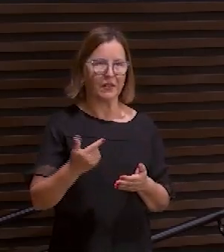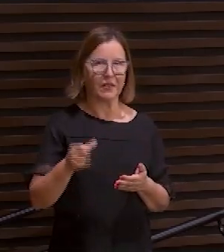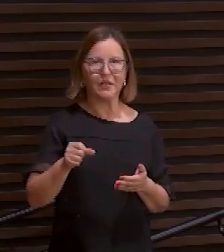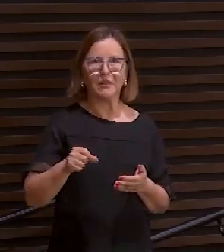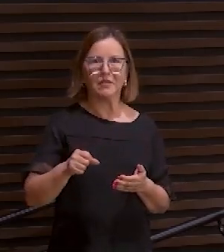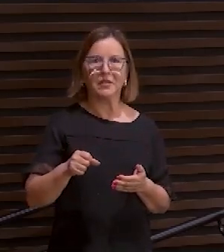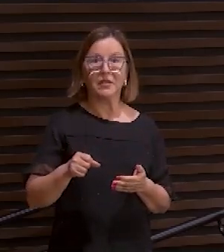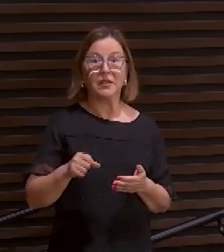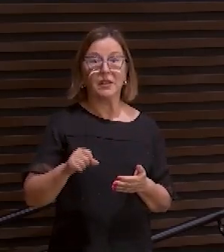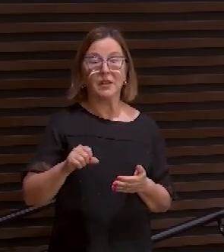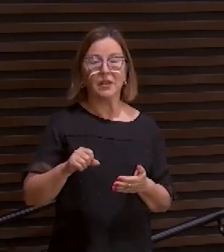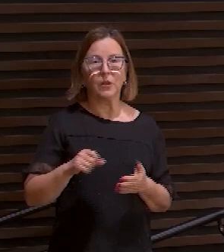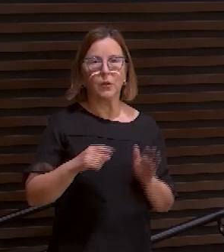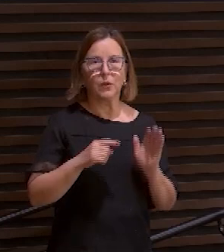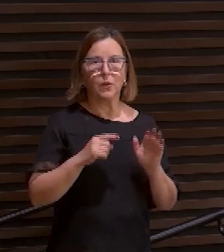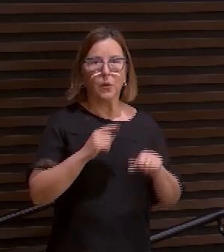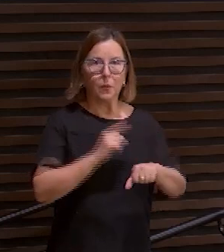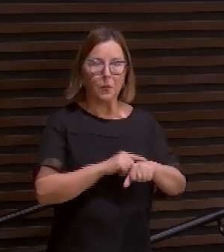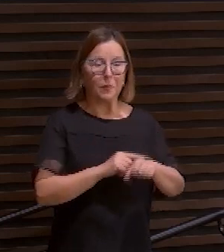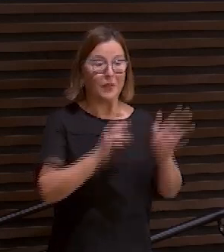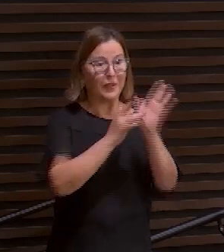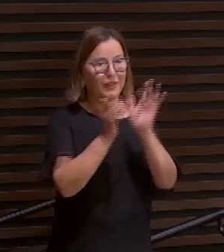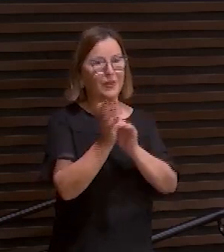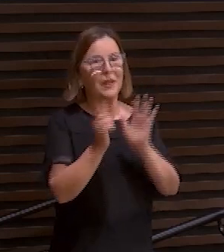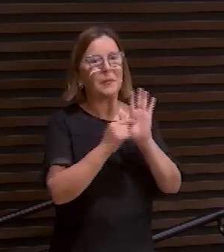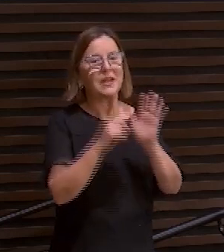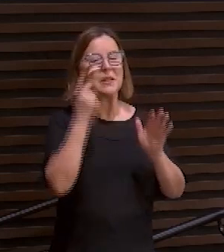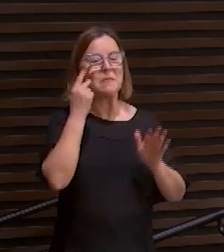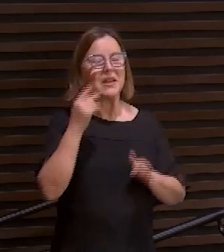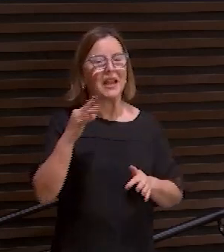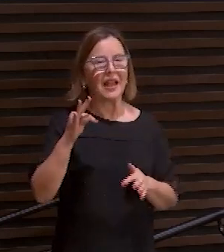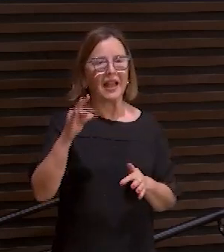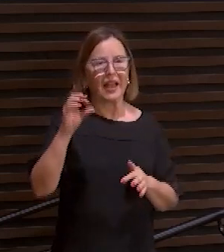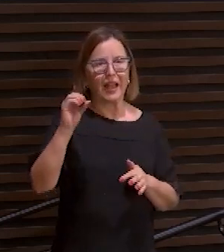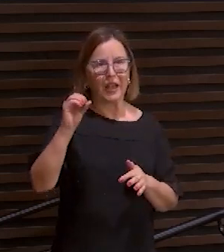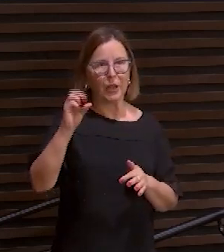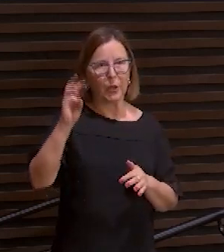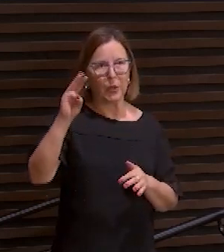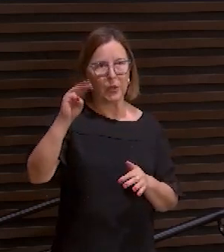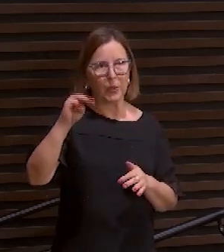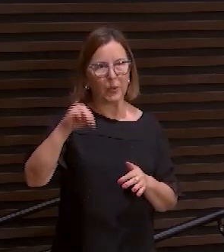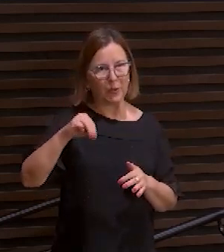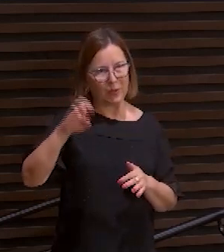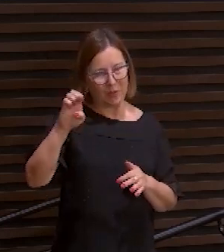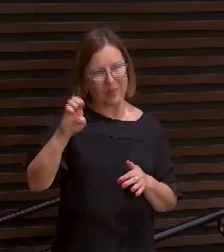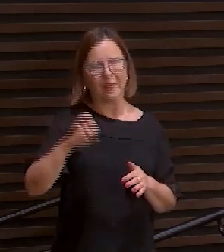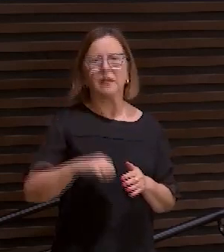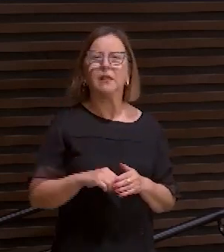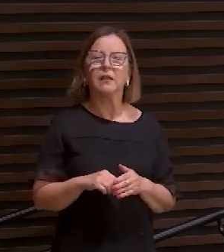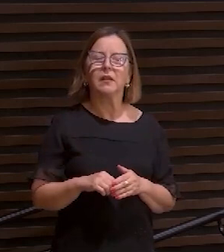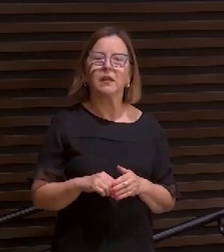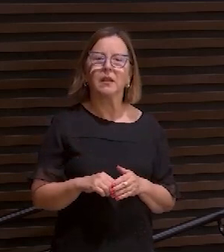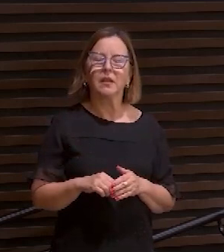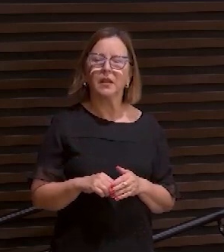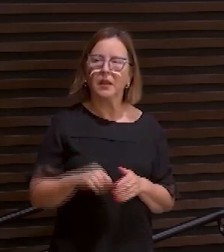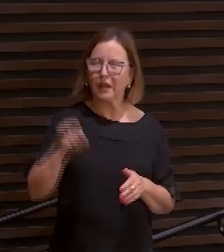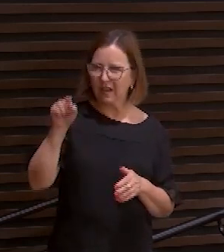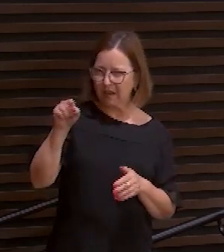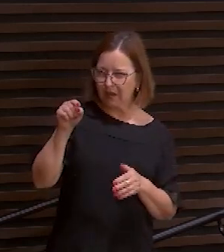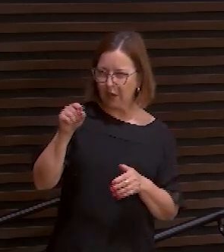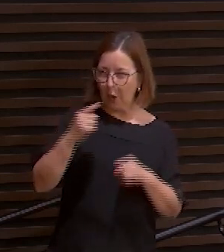para Tomé, ele diz assim, João 20, 29, porque me